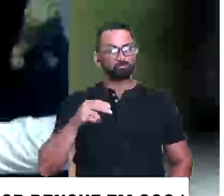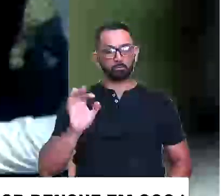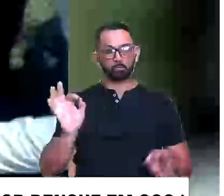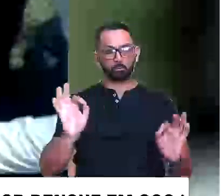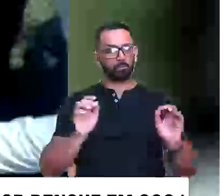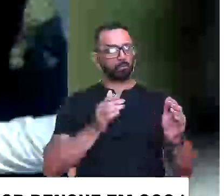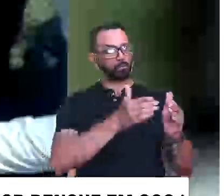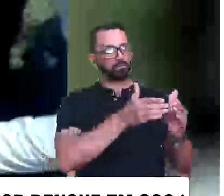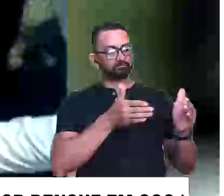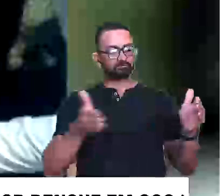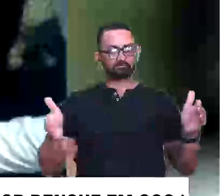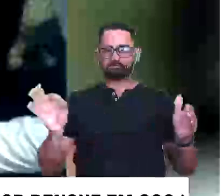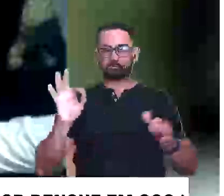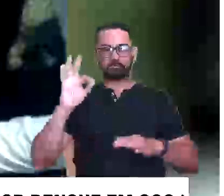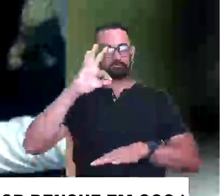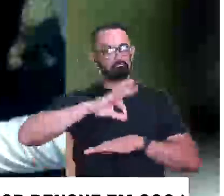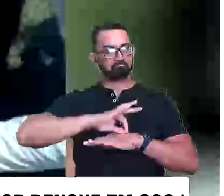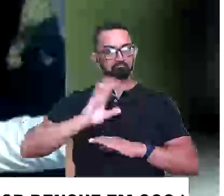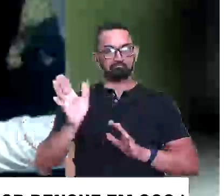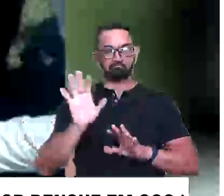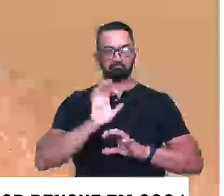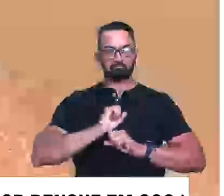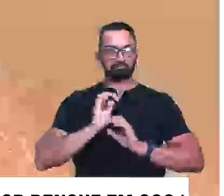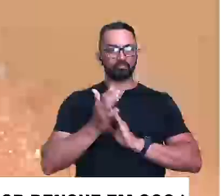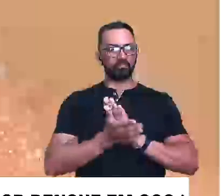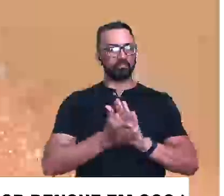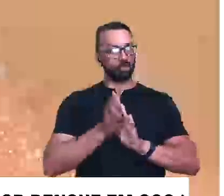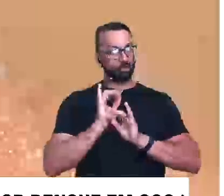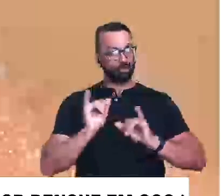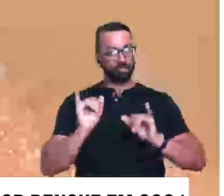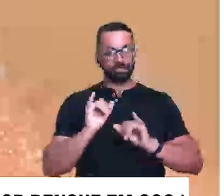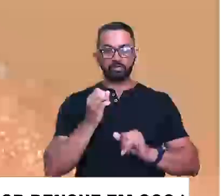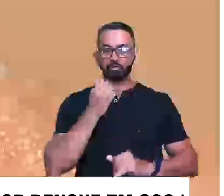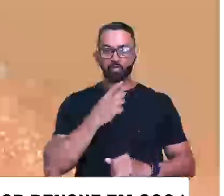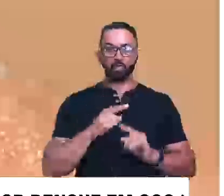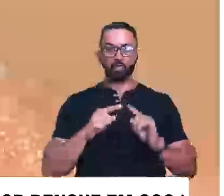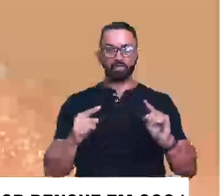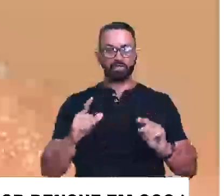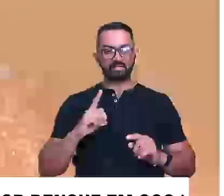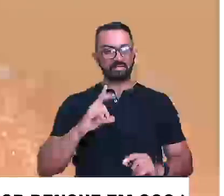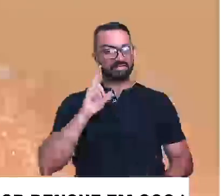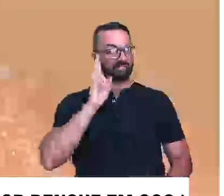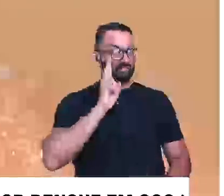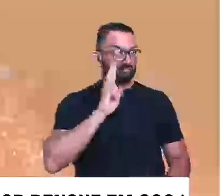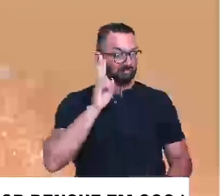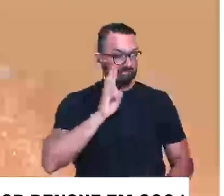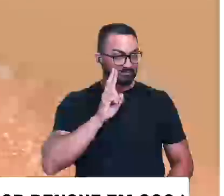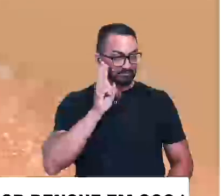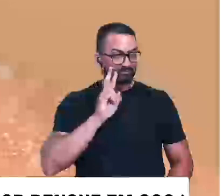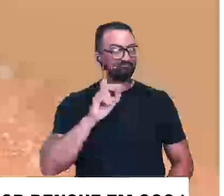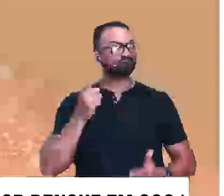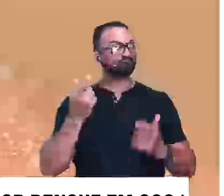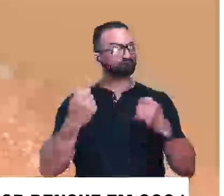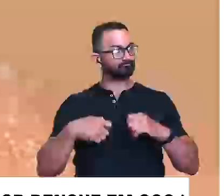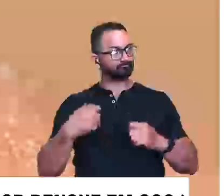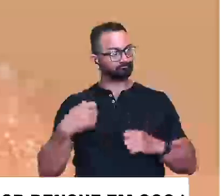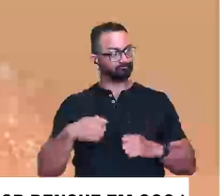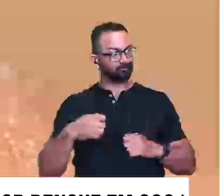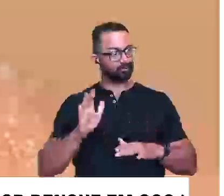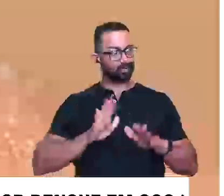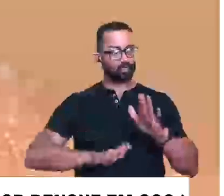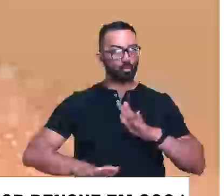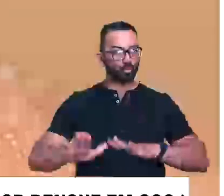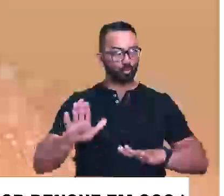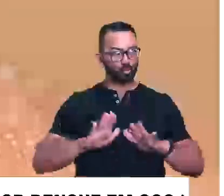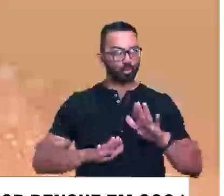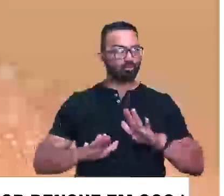viu então não teve nenhum caso de dengue registrados aqui na cidade Isso é uma notícia boa né mas a gente lembra que tem que